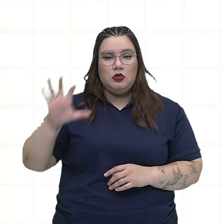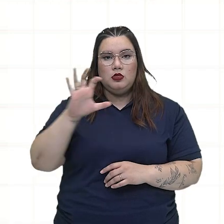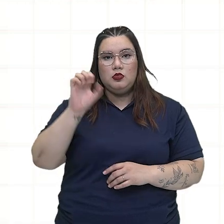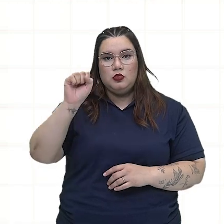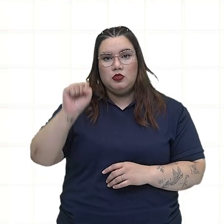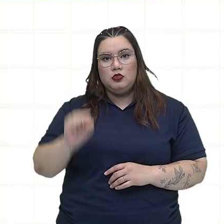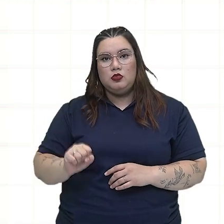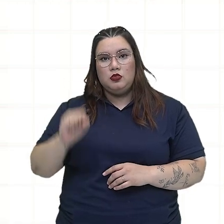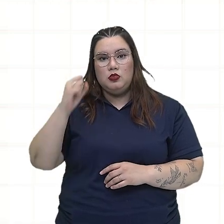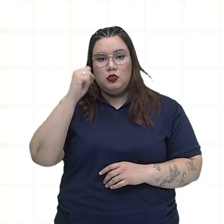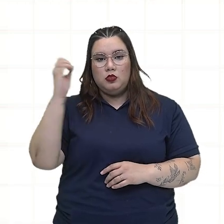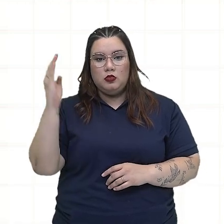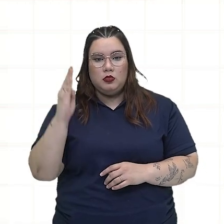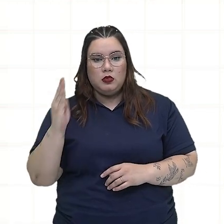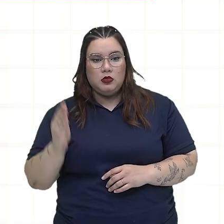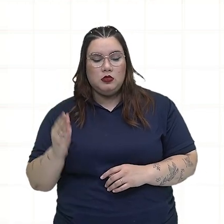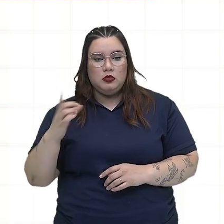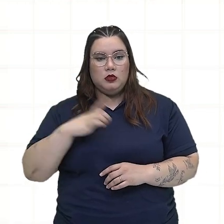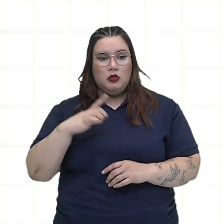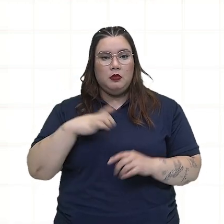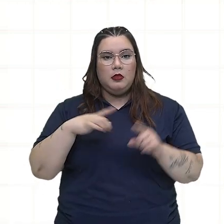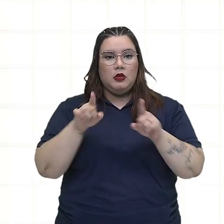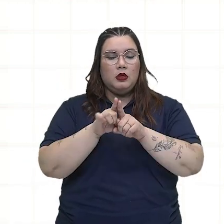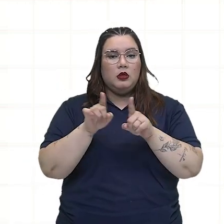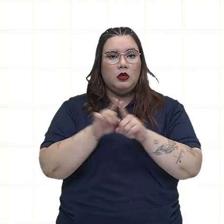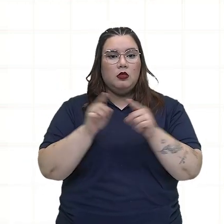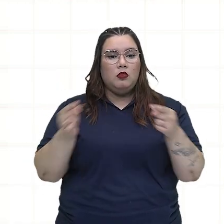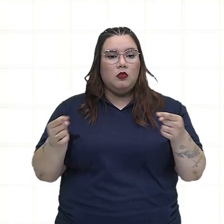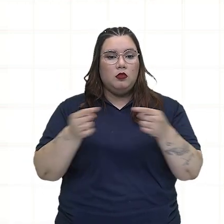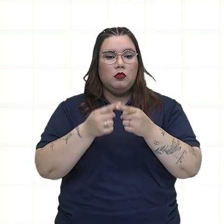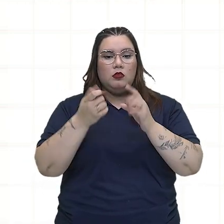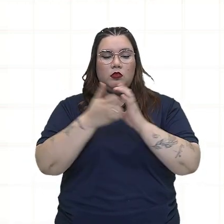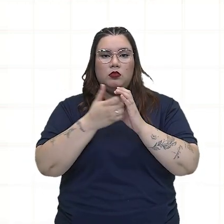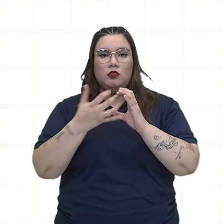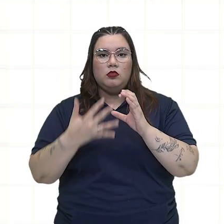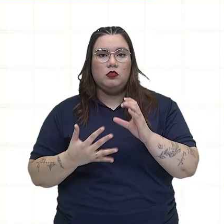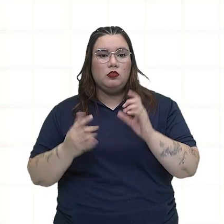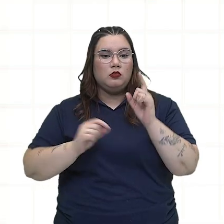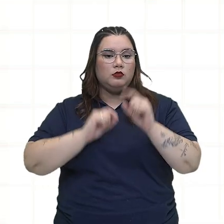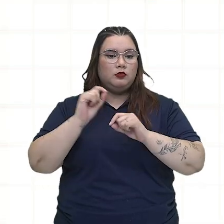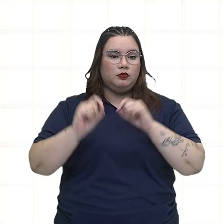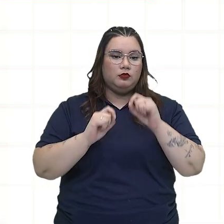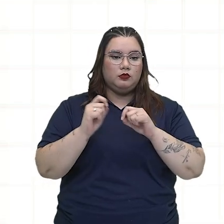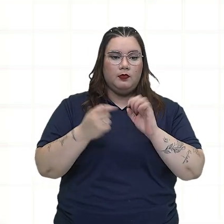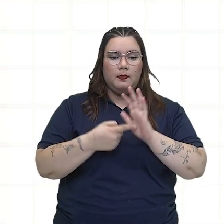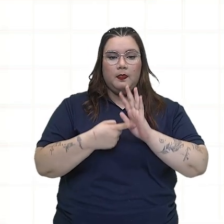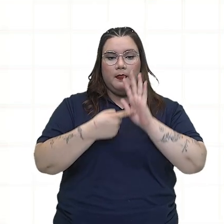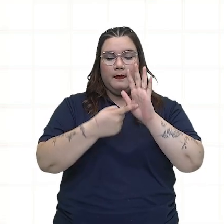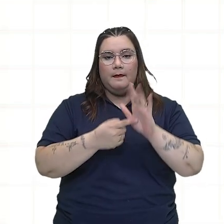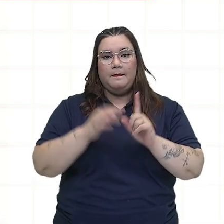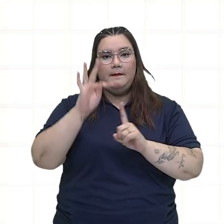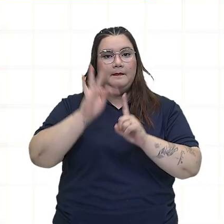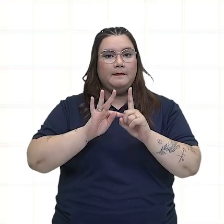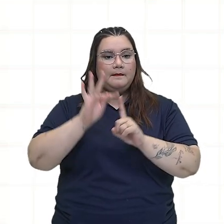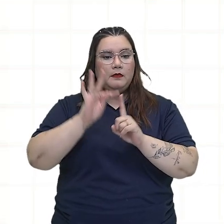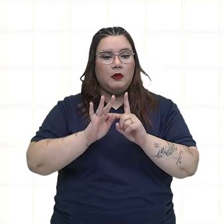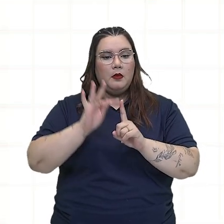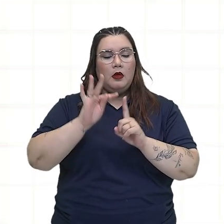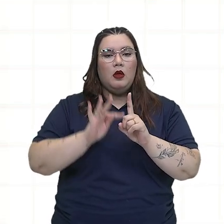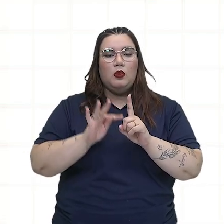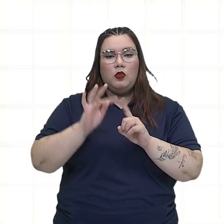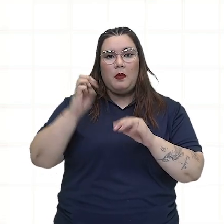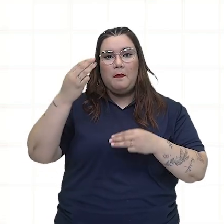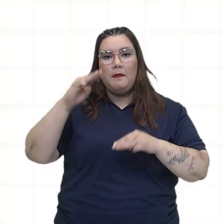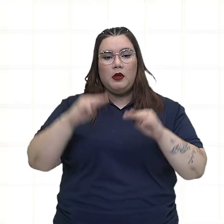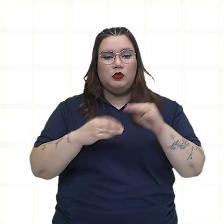região sul do Brasil. Ele tem como características que ele apresenta a temperatura